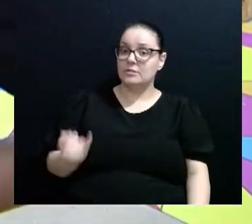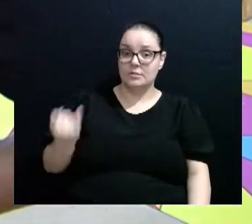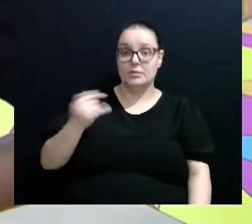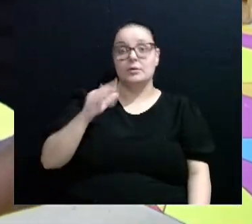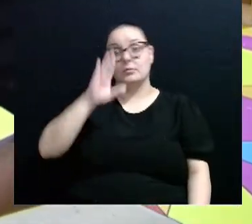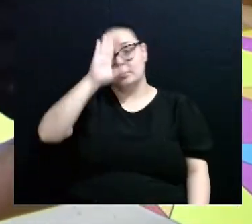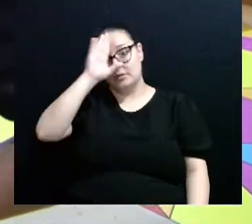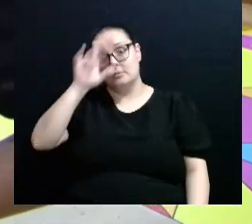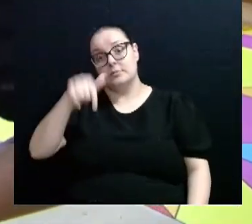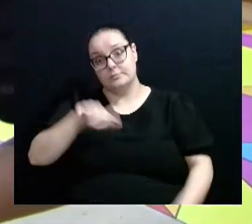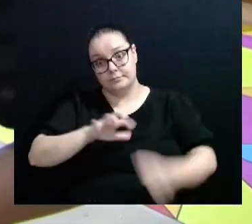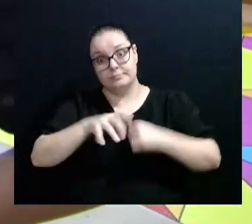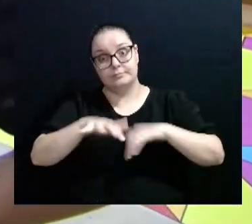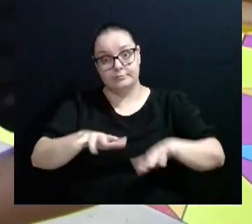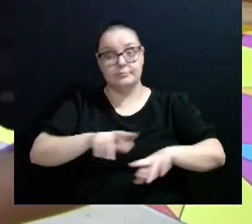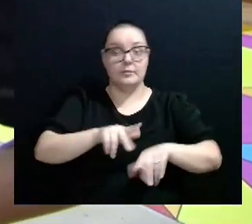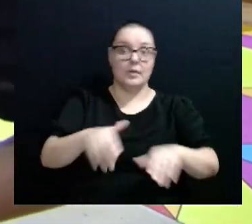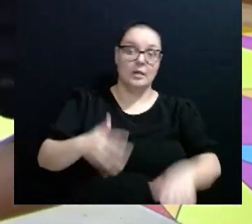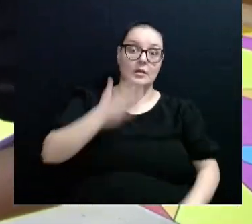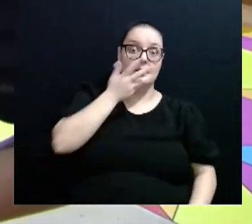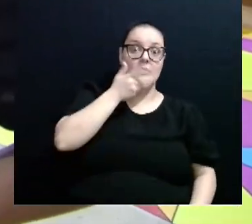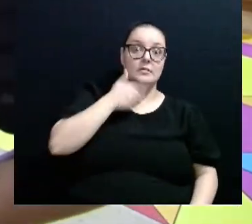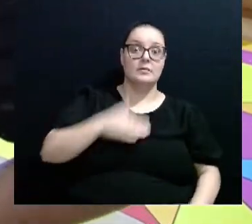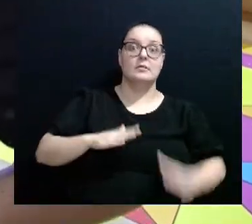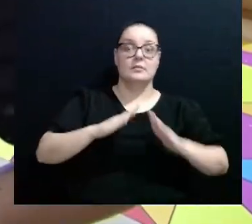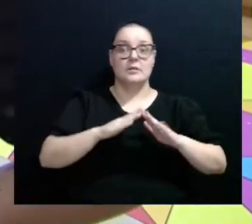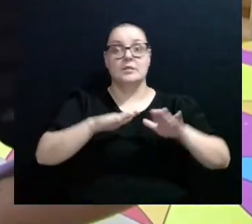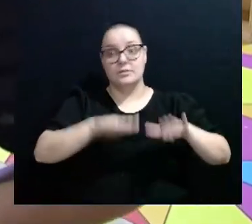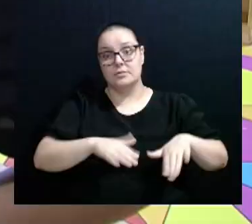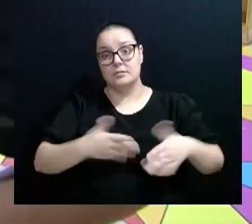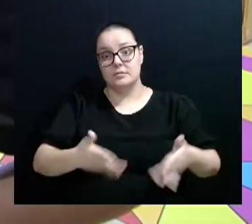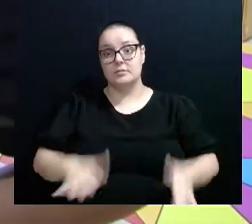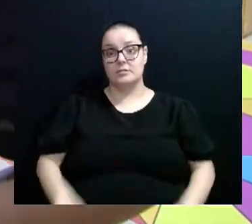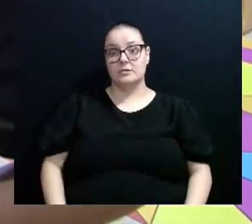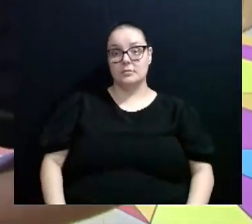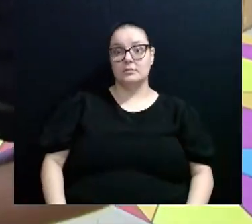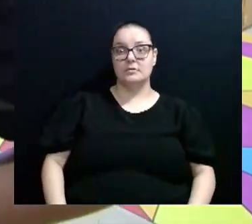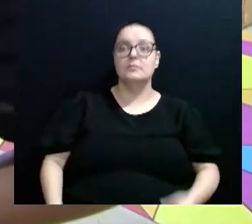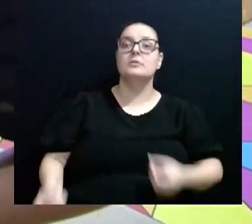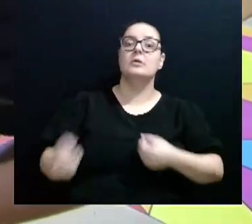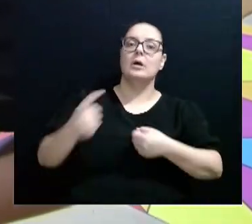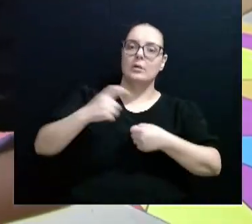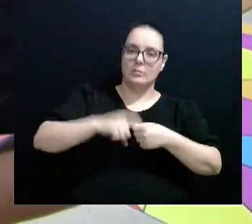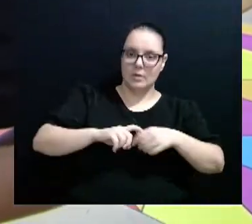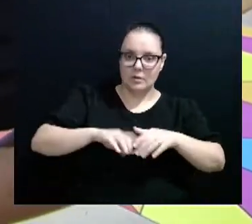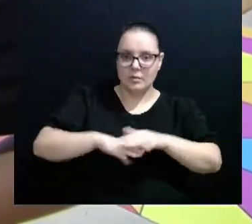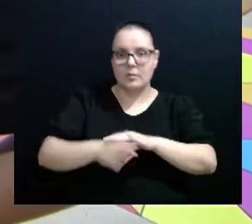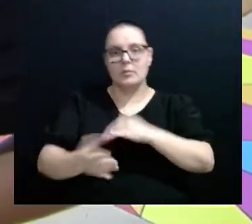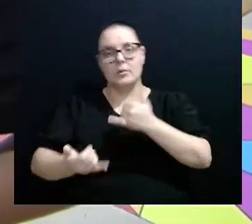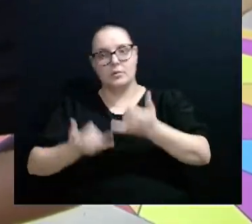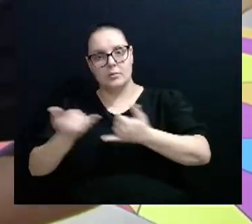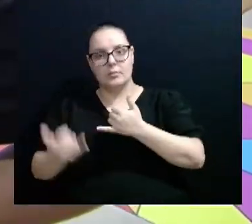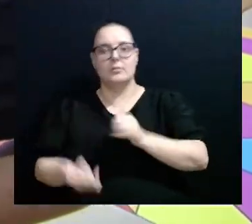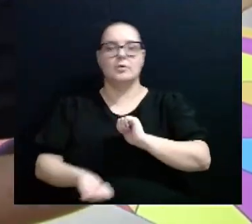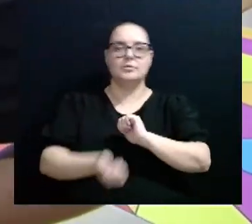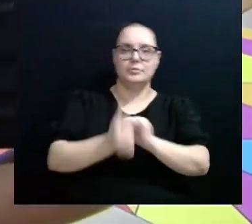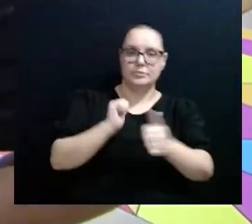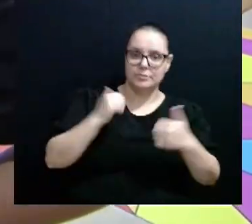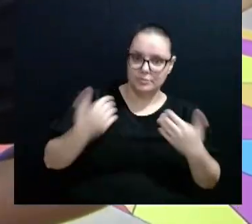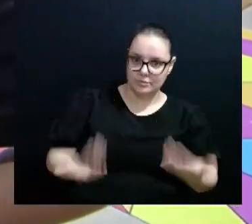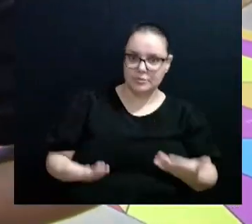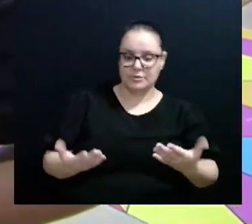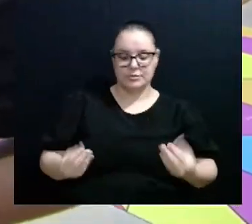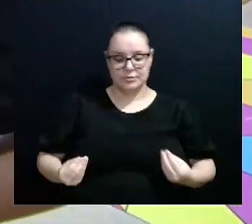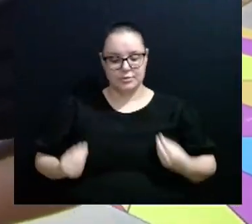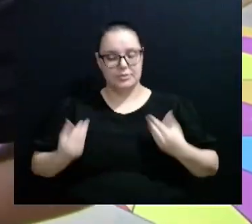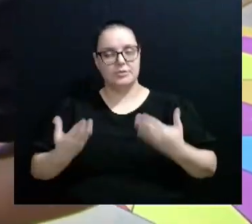né, que muitas crianças ficaram dentro de casa, para retomar esse hábito da brincadeira, do esporte, de trazer profissionais